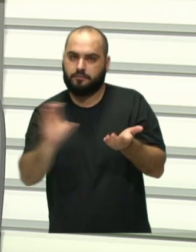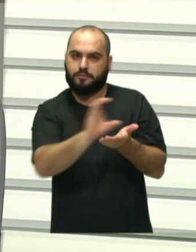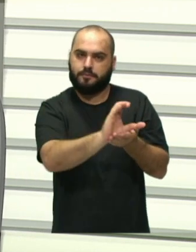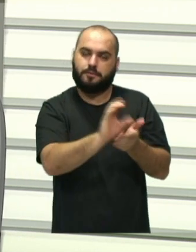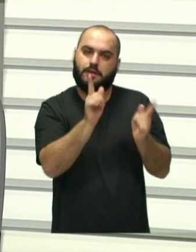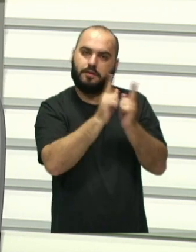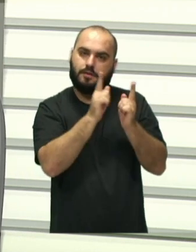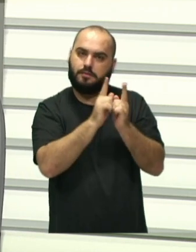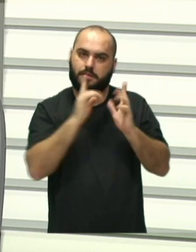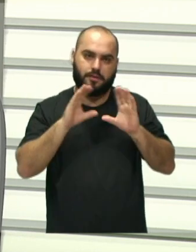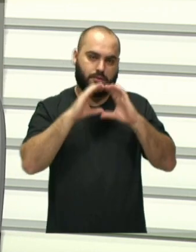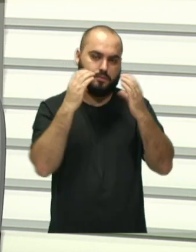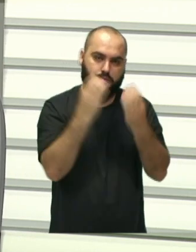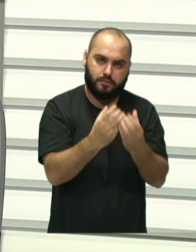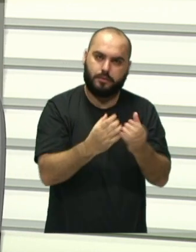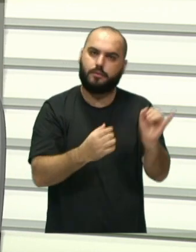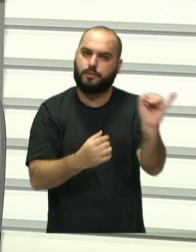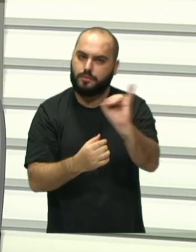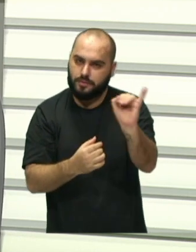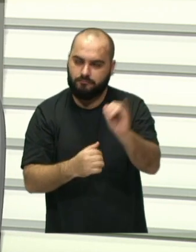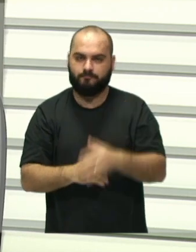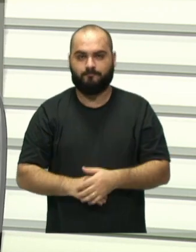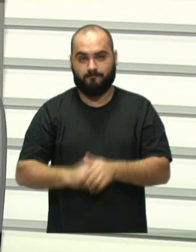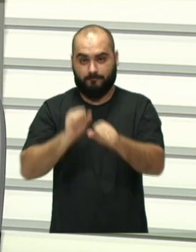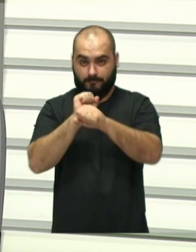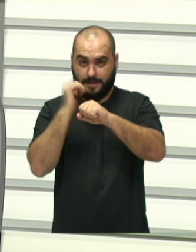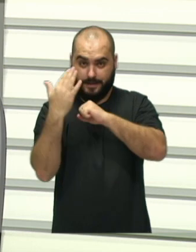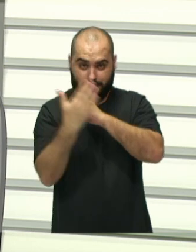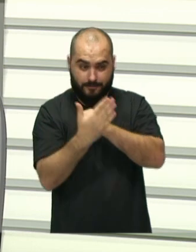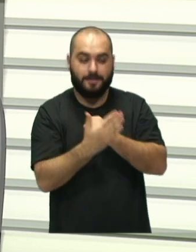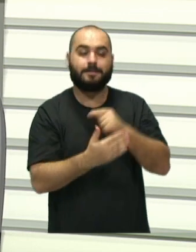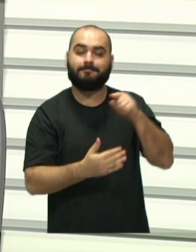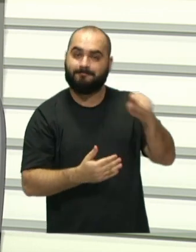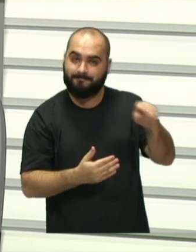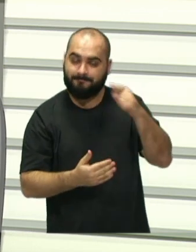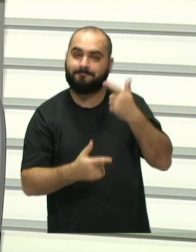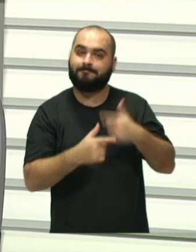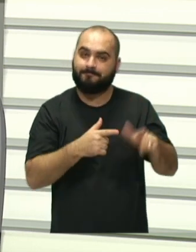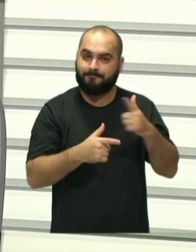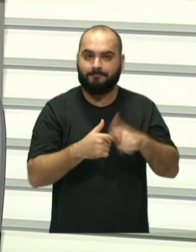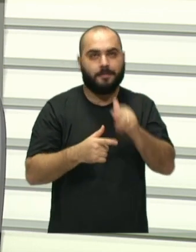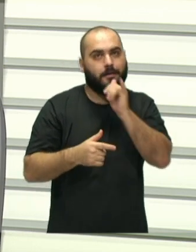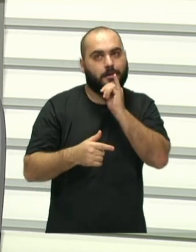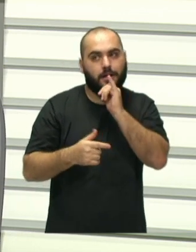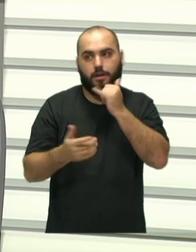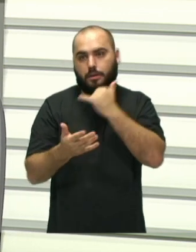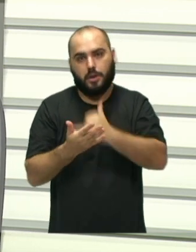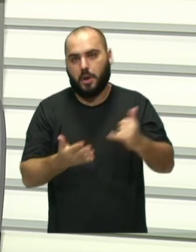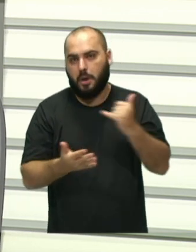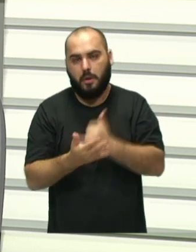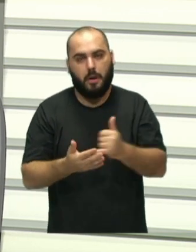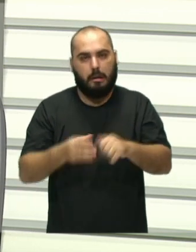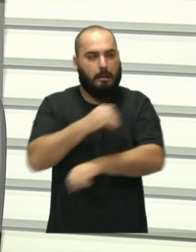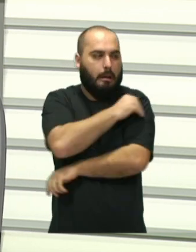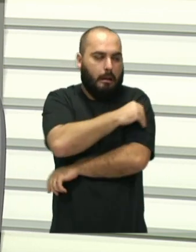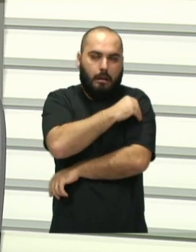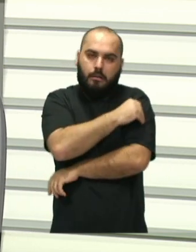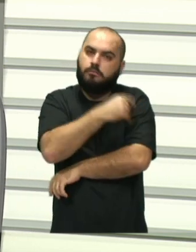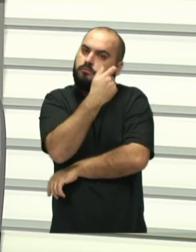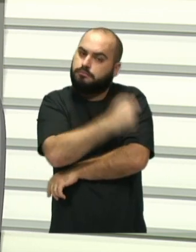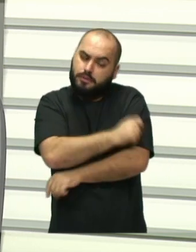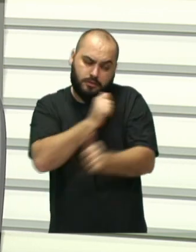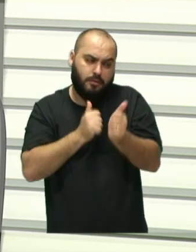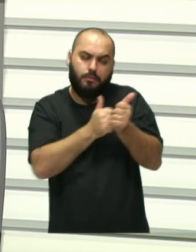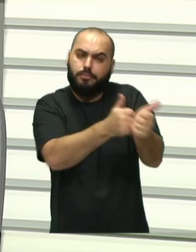atendimentos são necessários para nossa comunidade hoje é uma pandemia também essa questão seja lá da droga do álcool nós precisamos